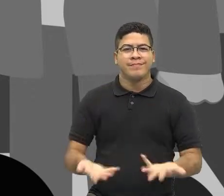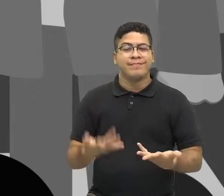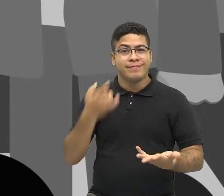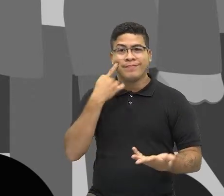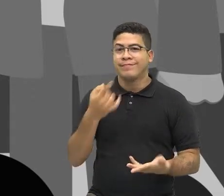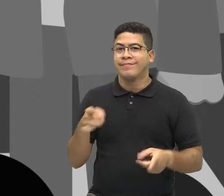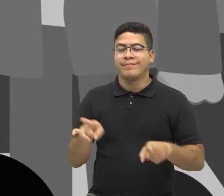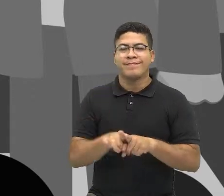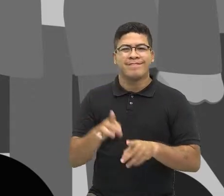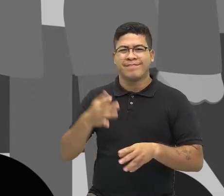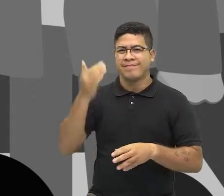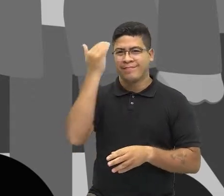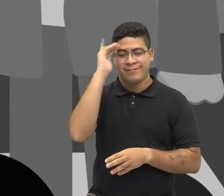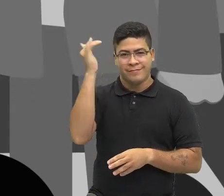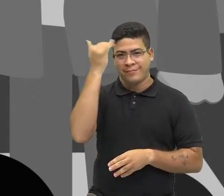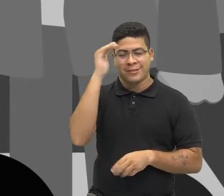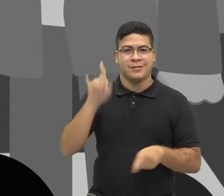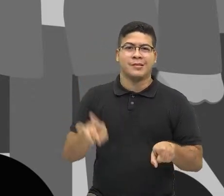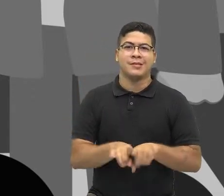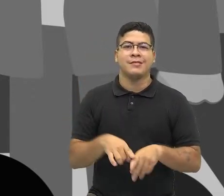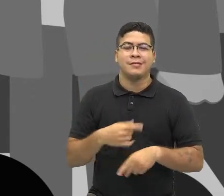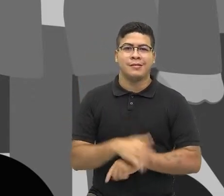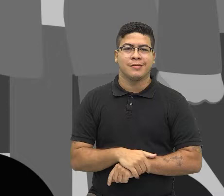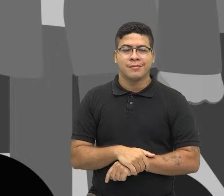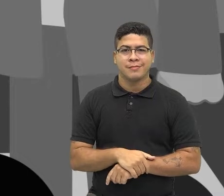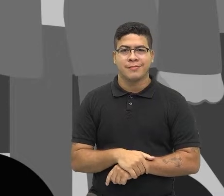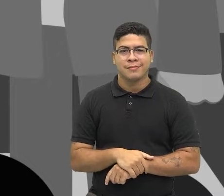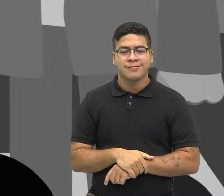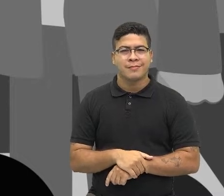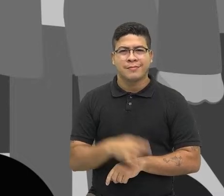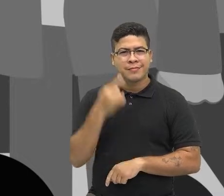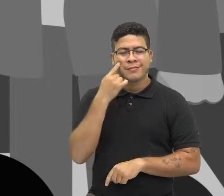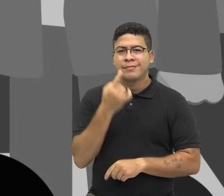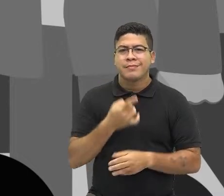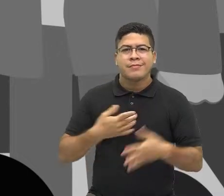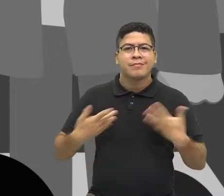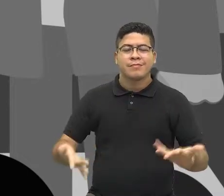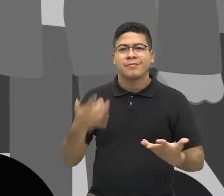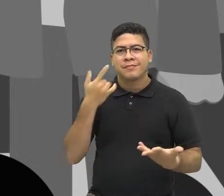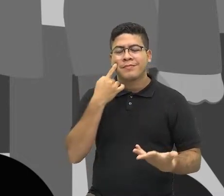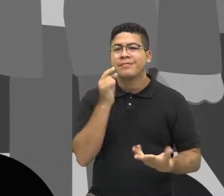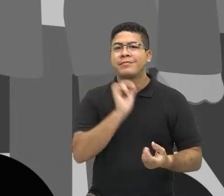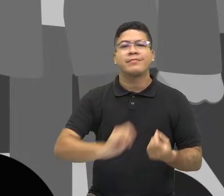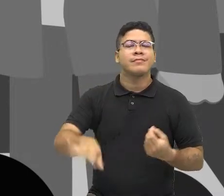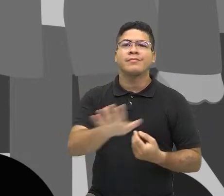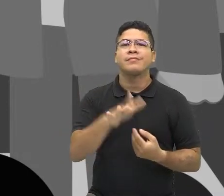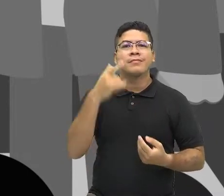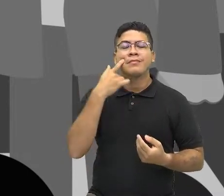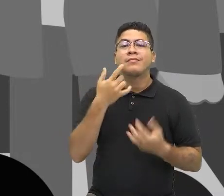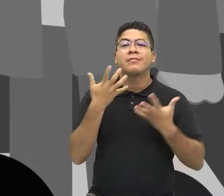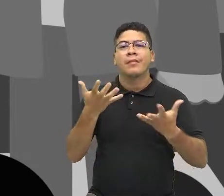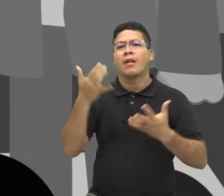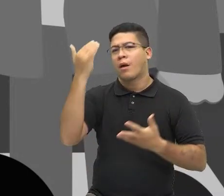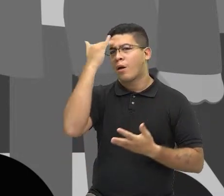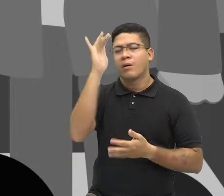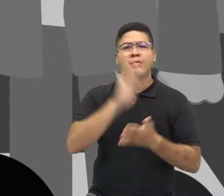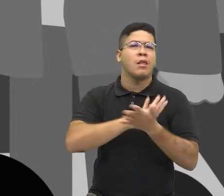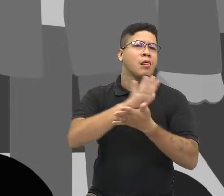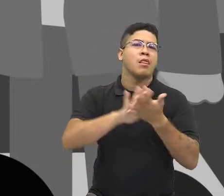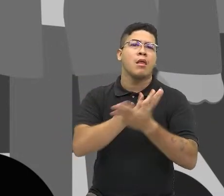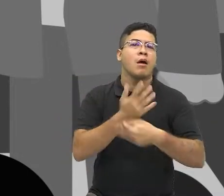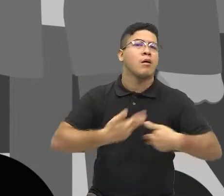nenhuma espécie de sofrimento, de nenhum dos aspectos sedutores do mal. Não sabeis de nada que